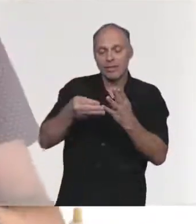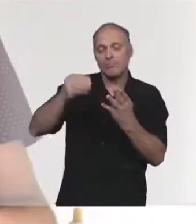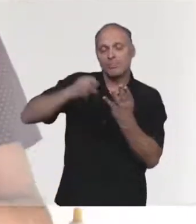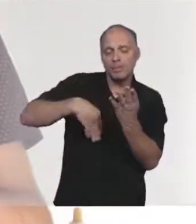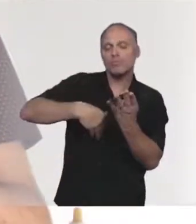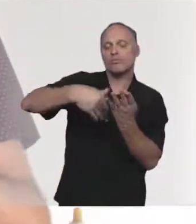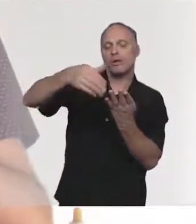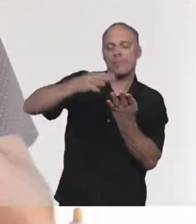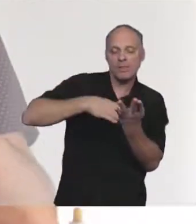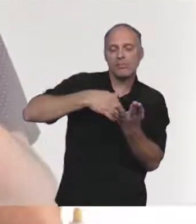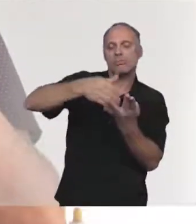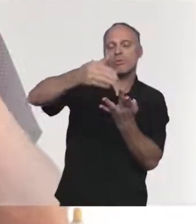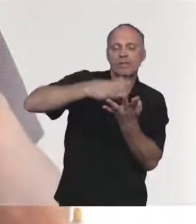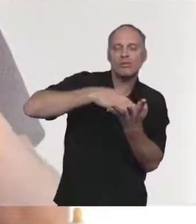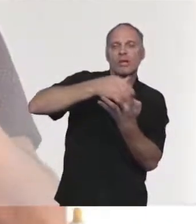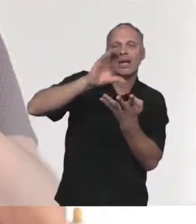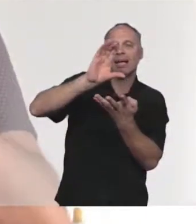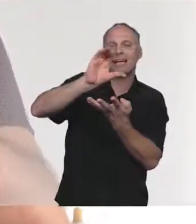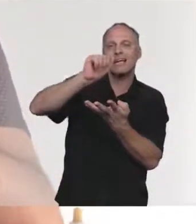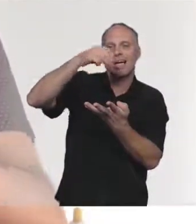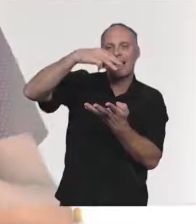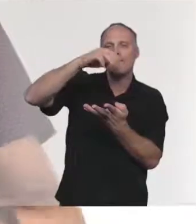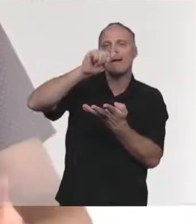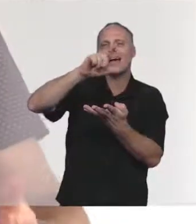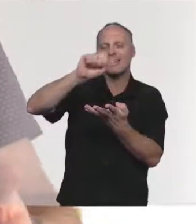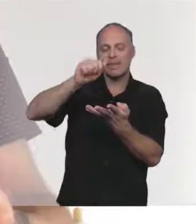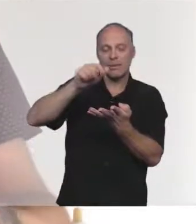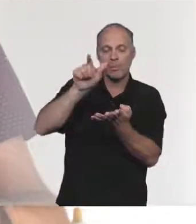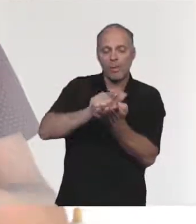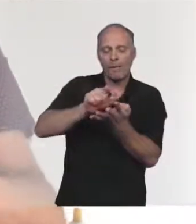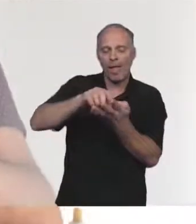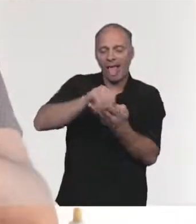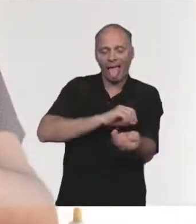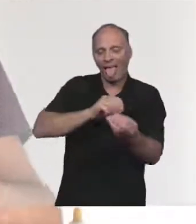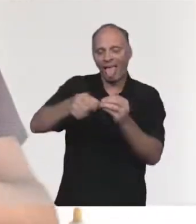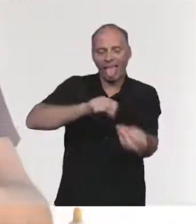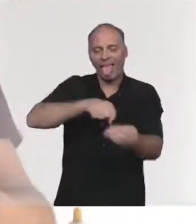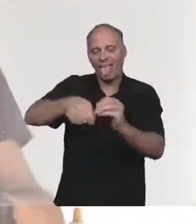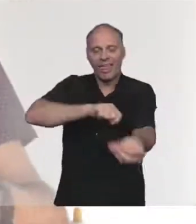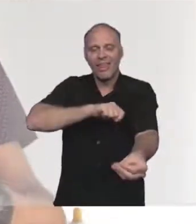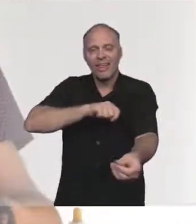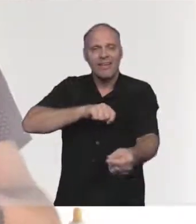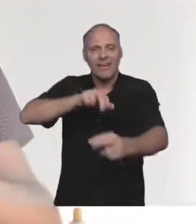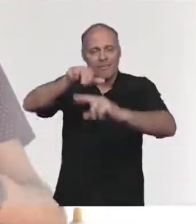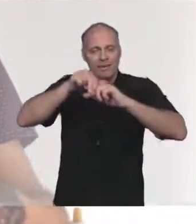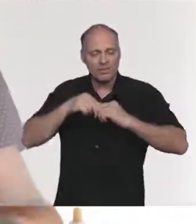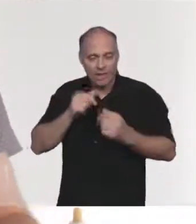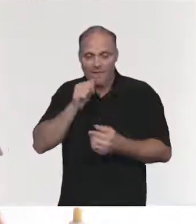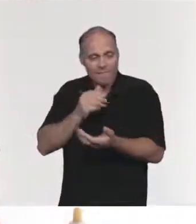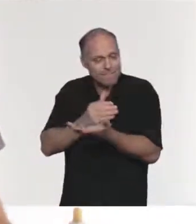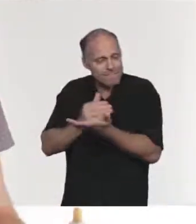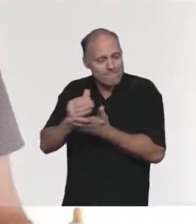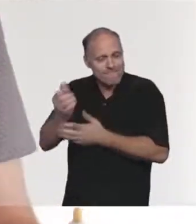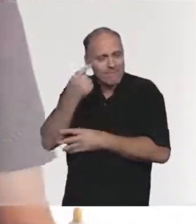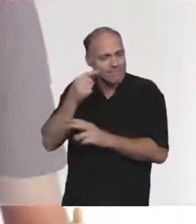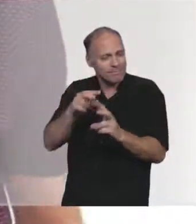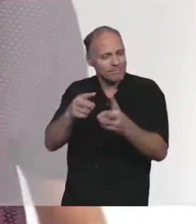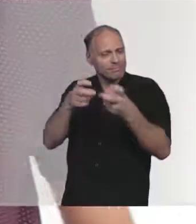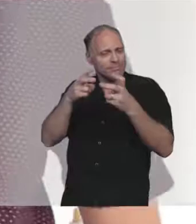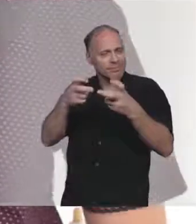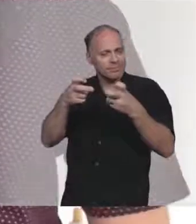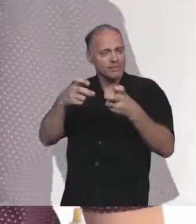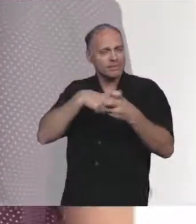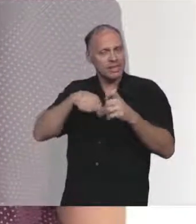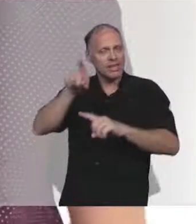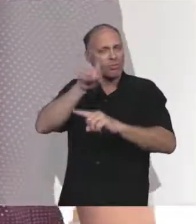muita ação sobre o papel, tanto é que os papéis se rasgavam. A partir desse tensionamento que eu comecei a